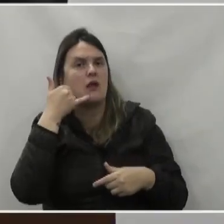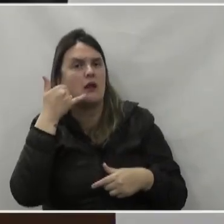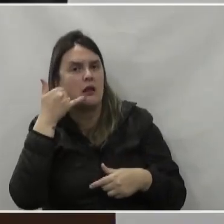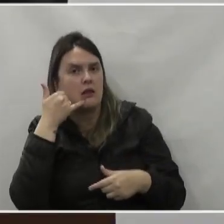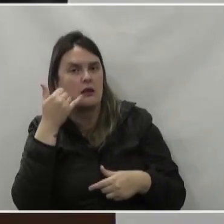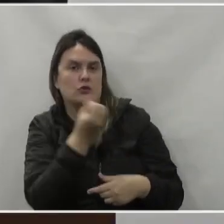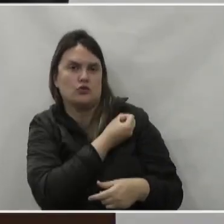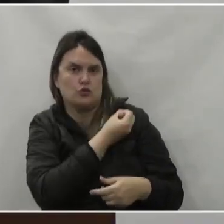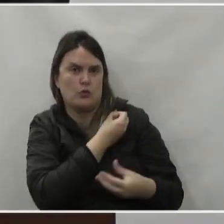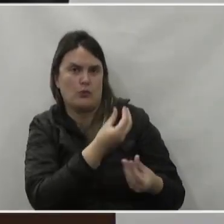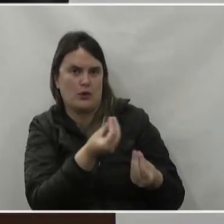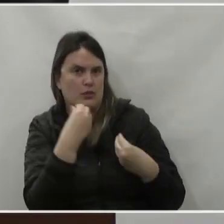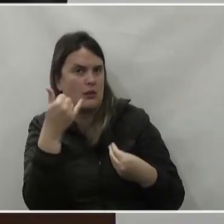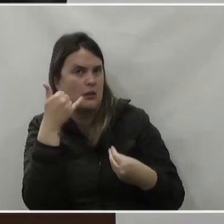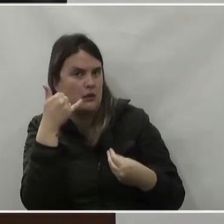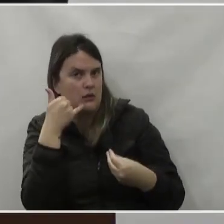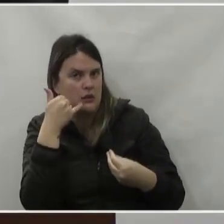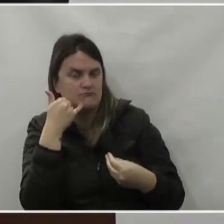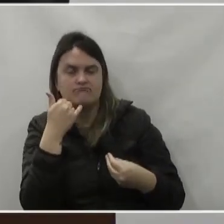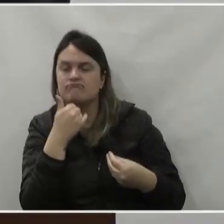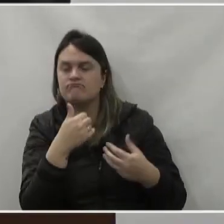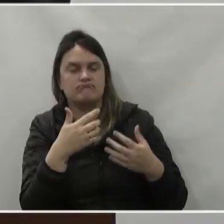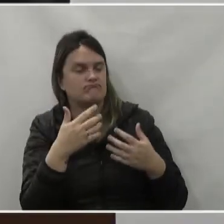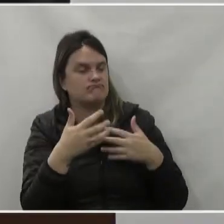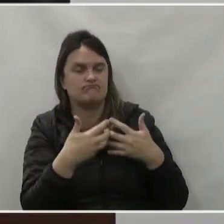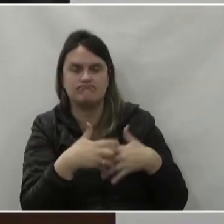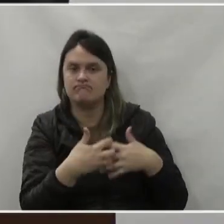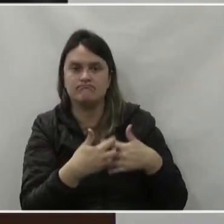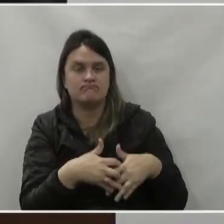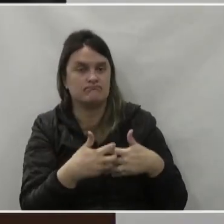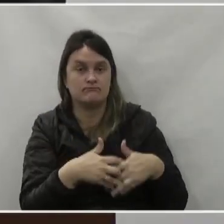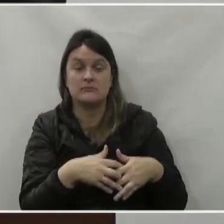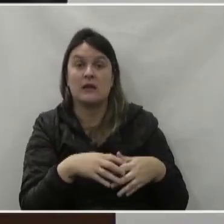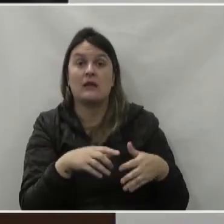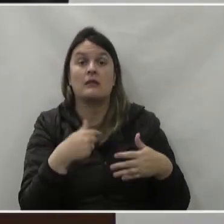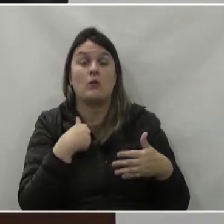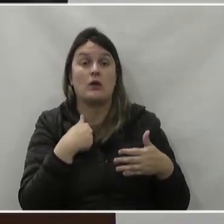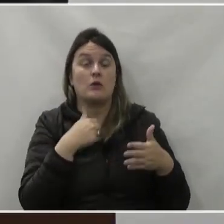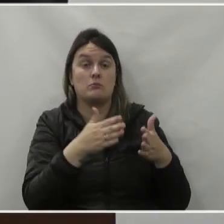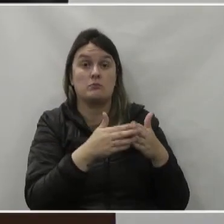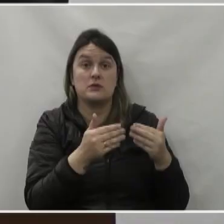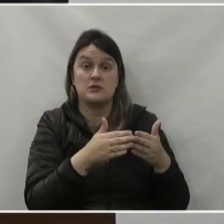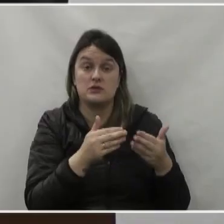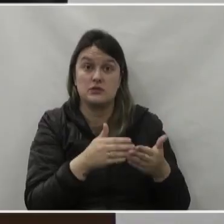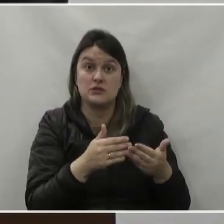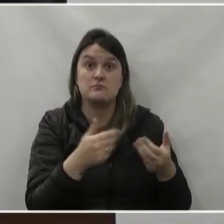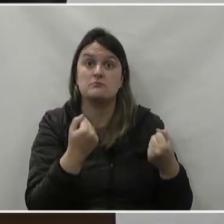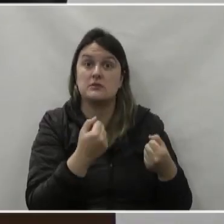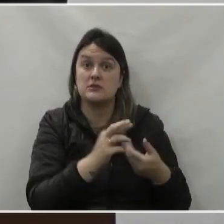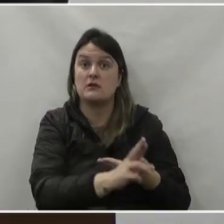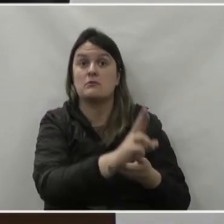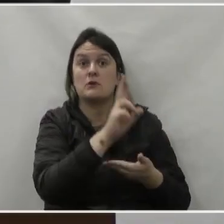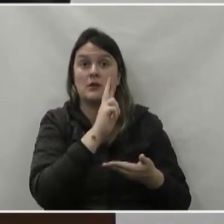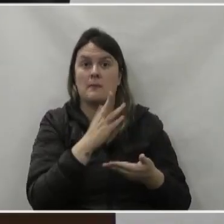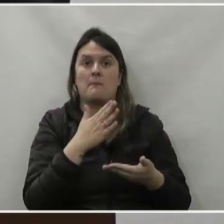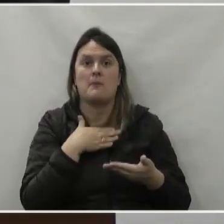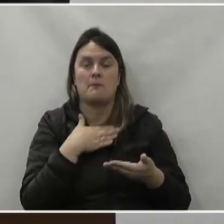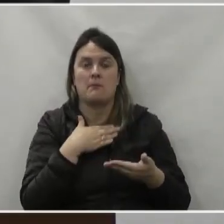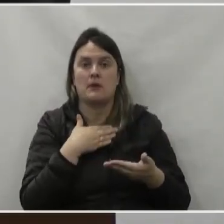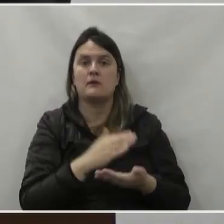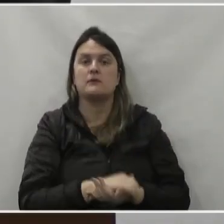com o número que ele deixou disponível, não está funcionando. Então, eu peço que, de alguma forma, como ele veio aqui e prestou